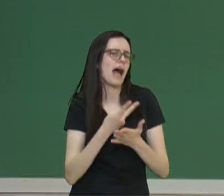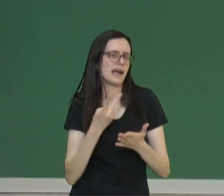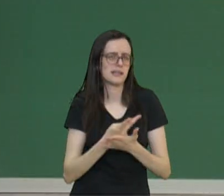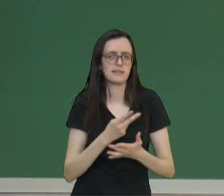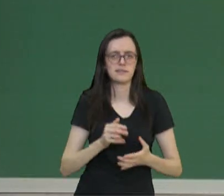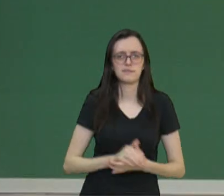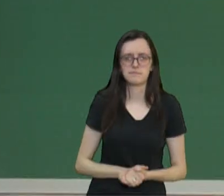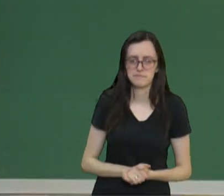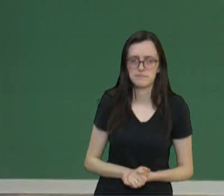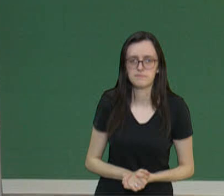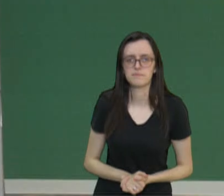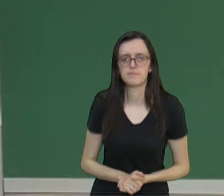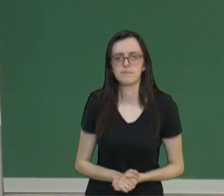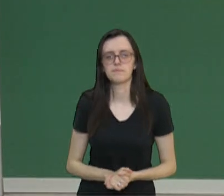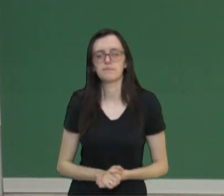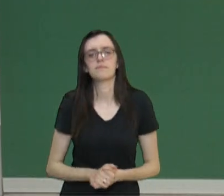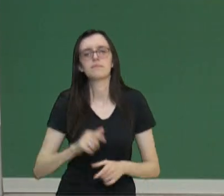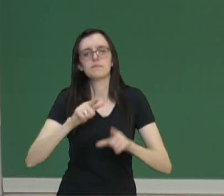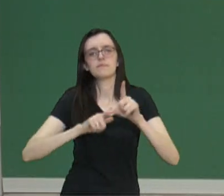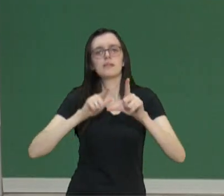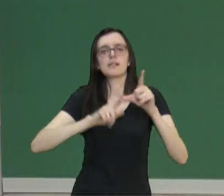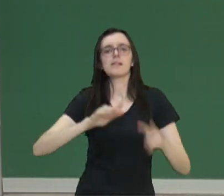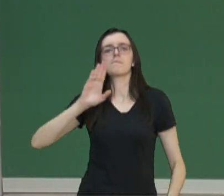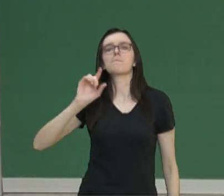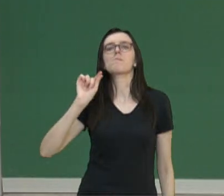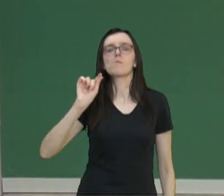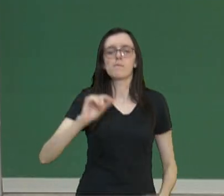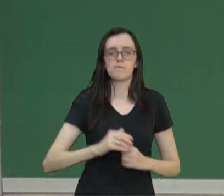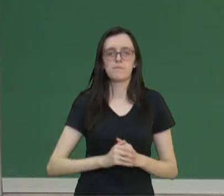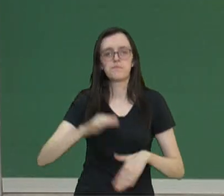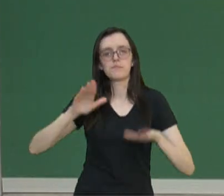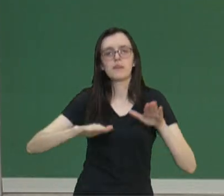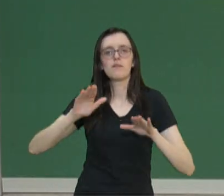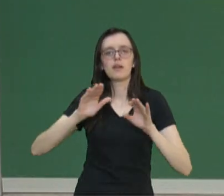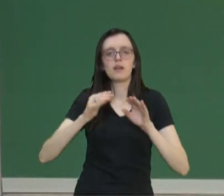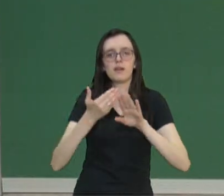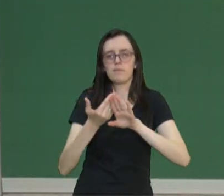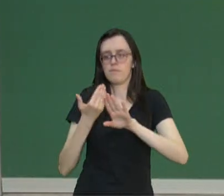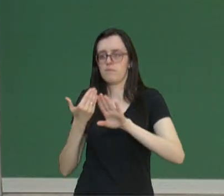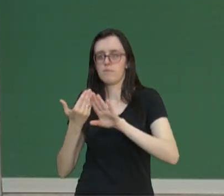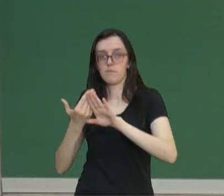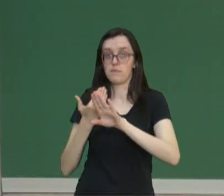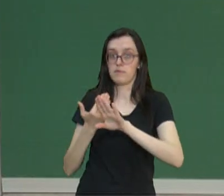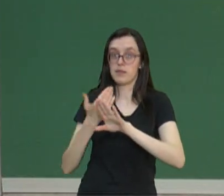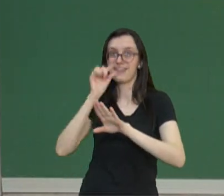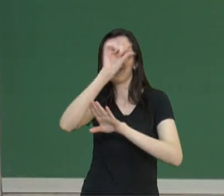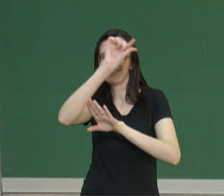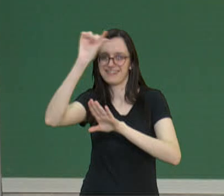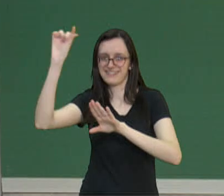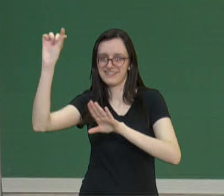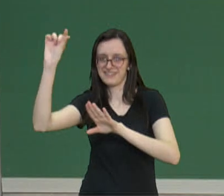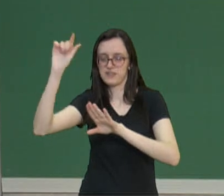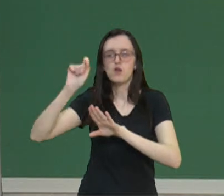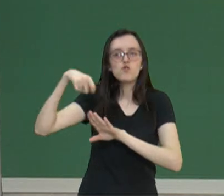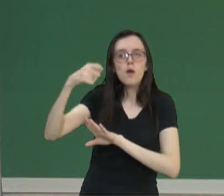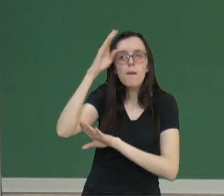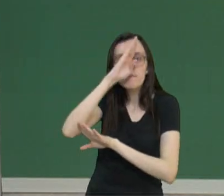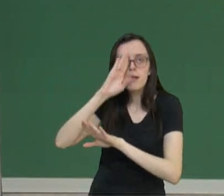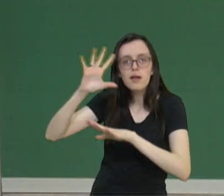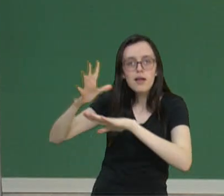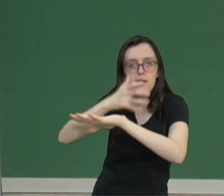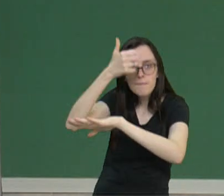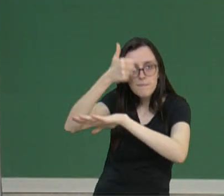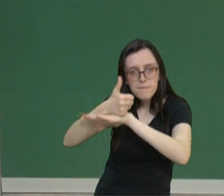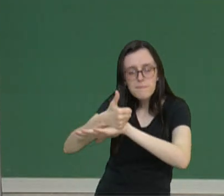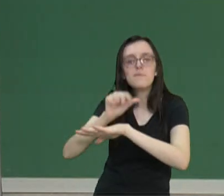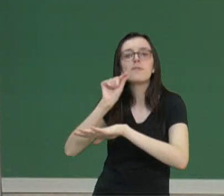então. Então, na letra B trazia um pouco da distância social, podemos afirmar sobre o Brasil colonizado,